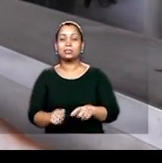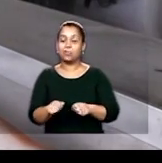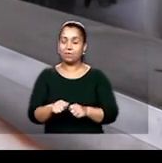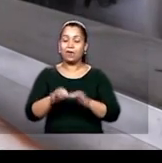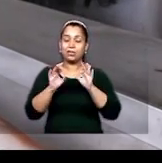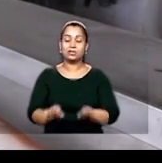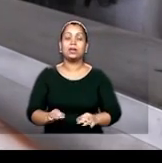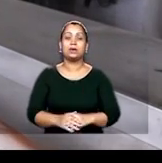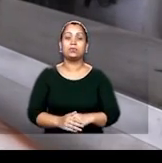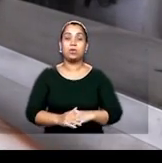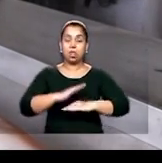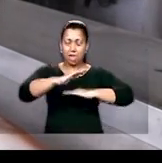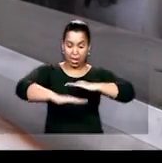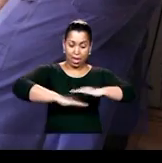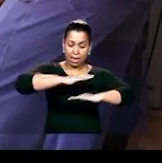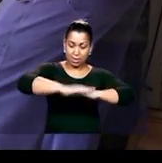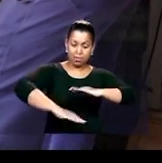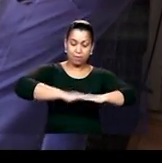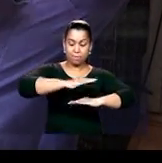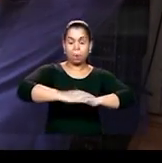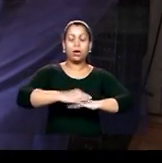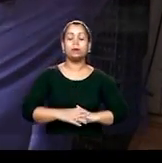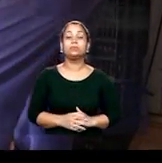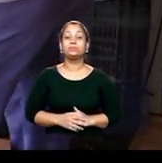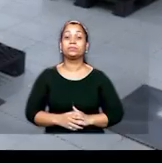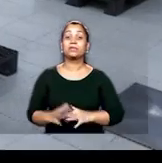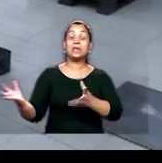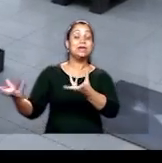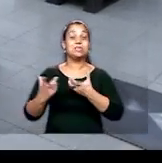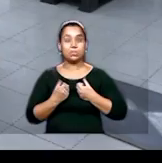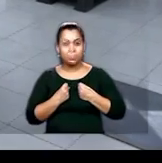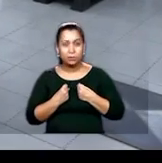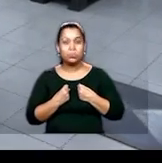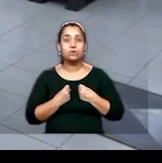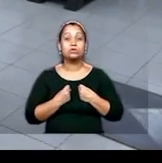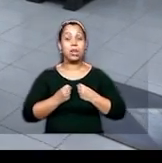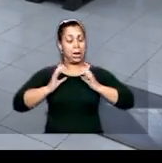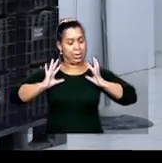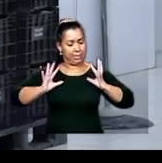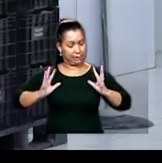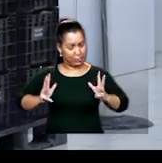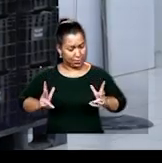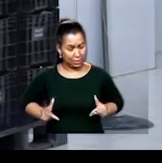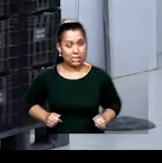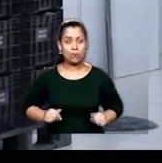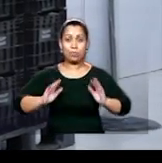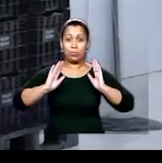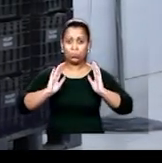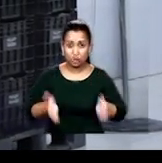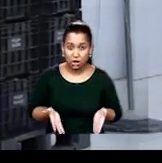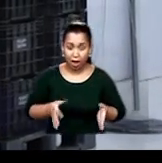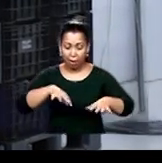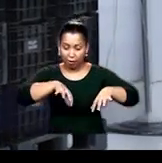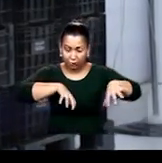eu embalo tudo direitinho. Recebidos, devidamente higienizados e separados, os produtos que não